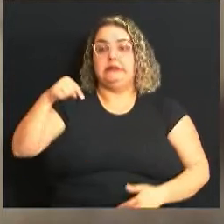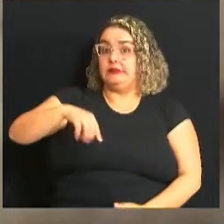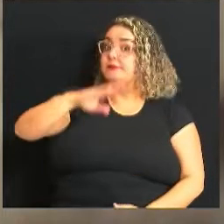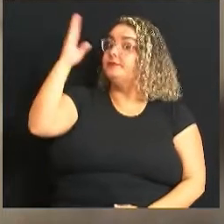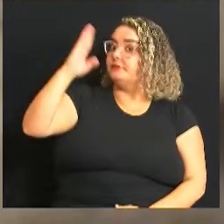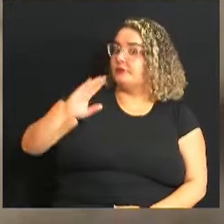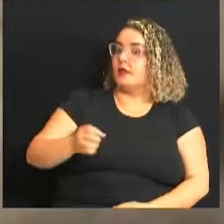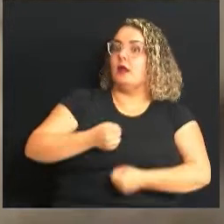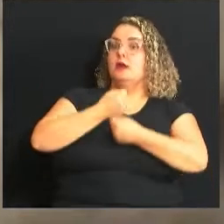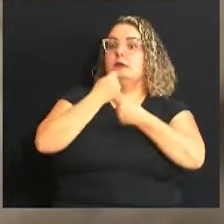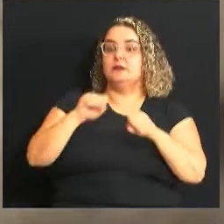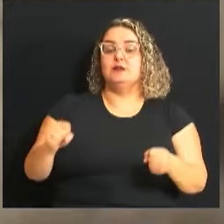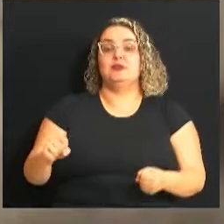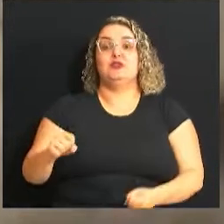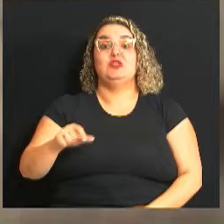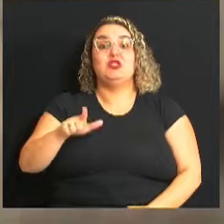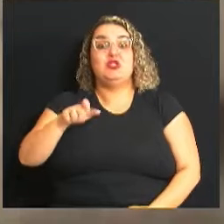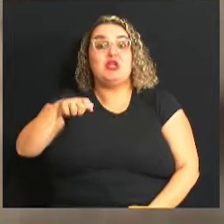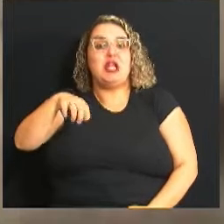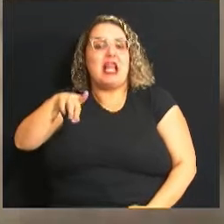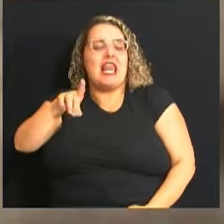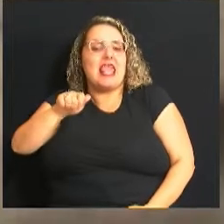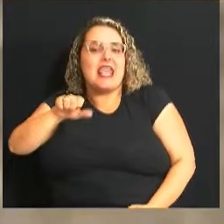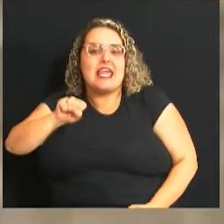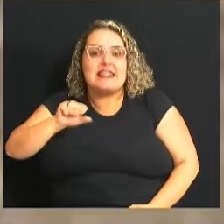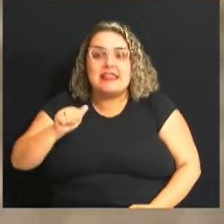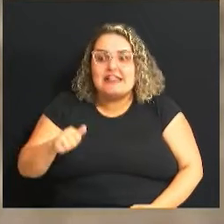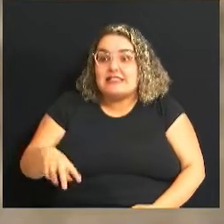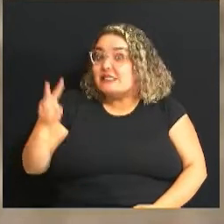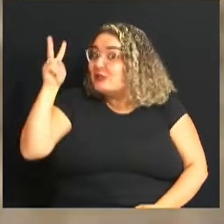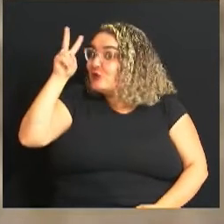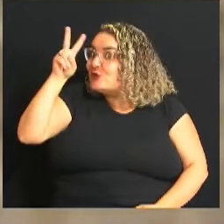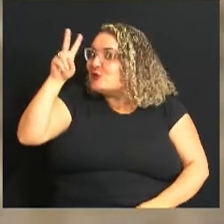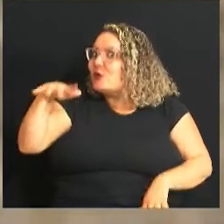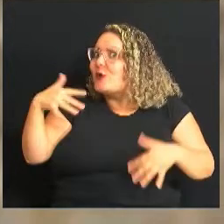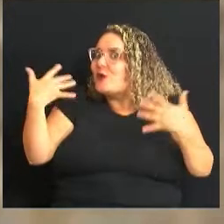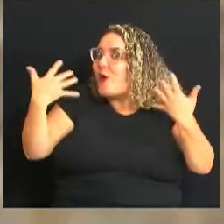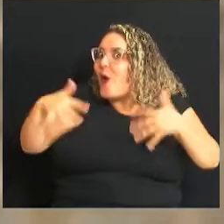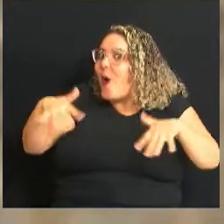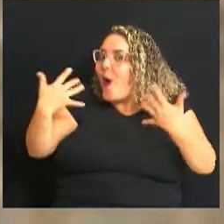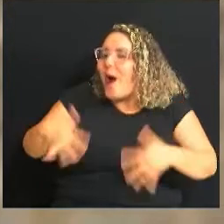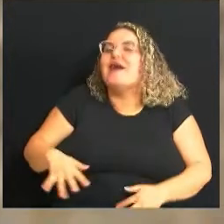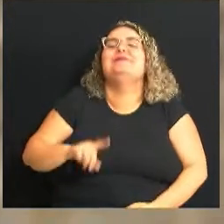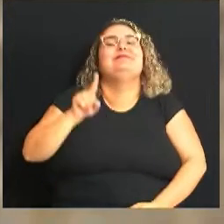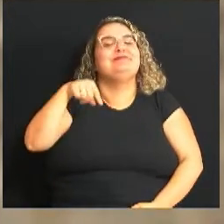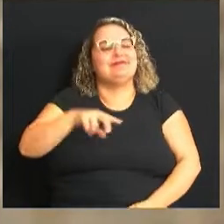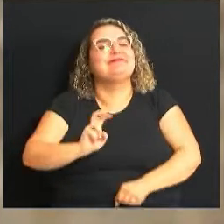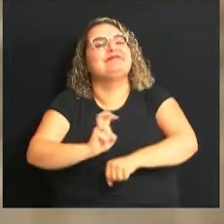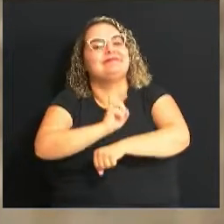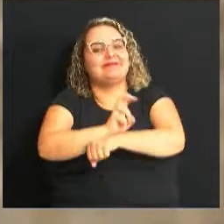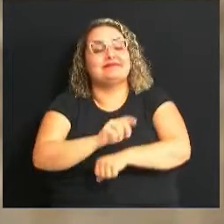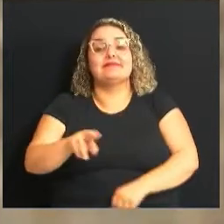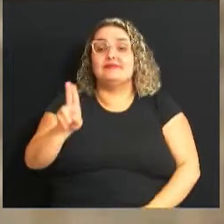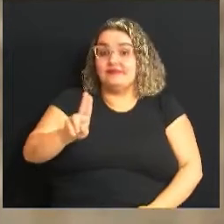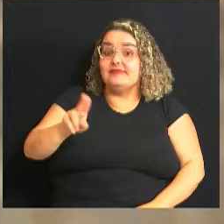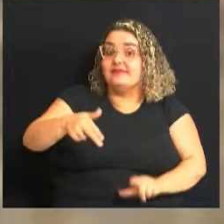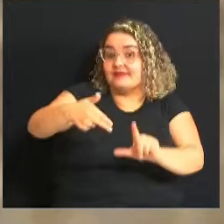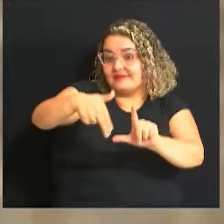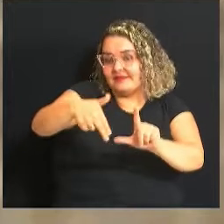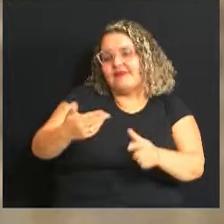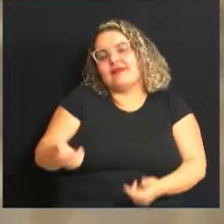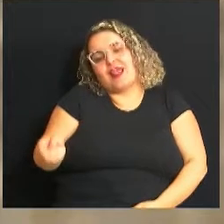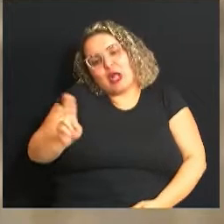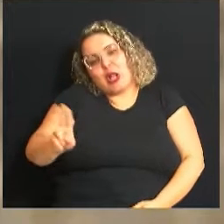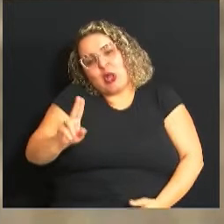de lendas e histórias sobre ela. Né? E ela está sendo usada na novela, então é claro que está chamando a atenção